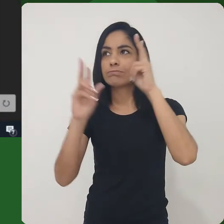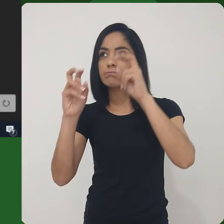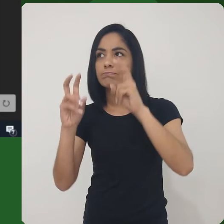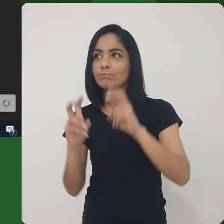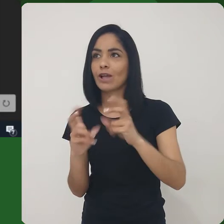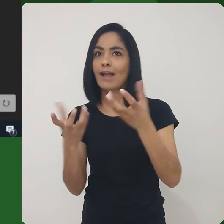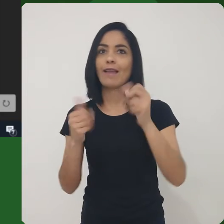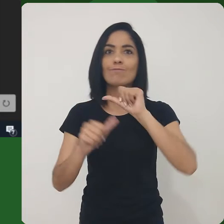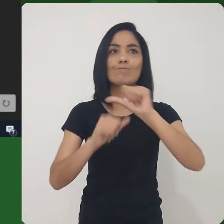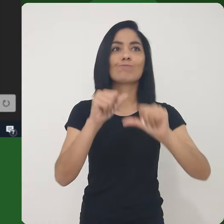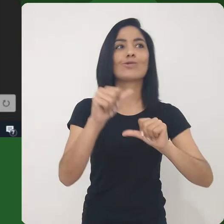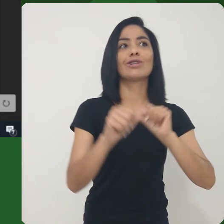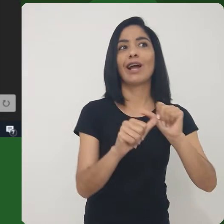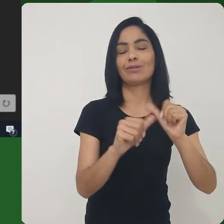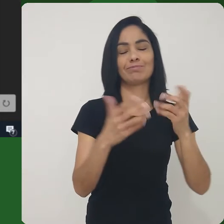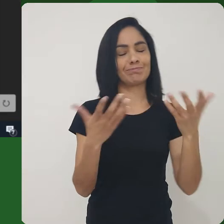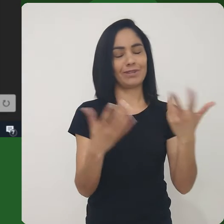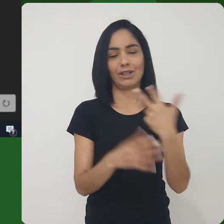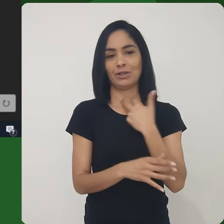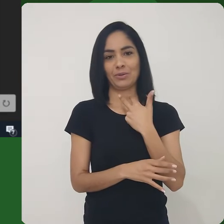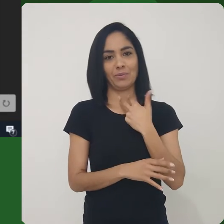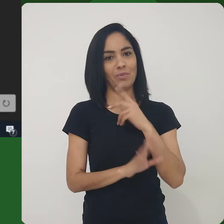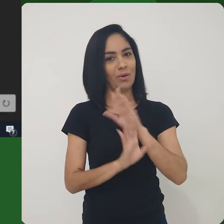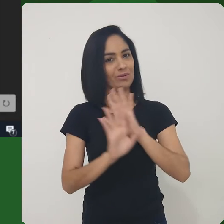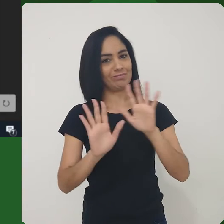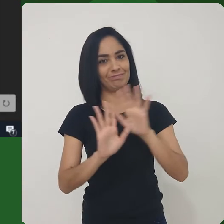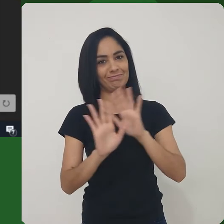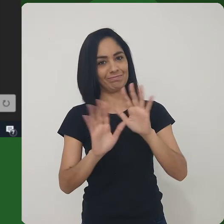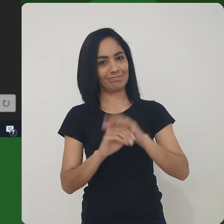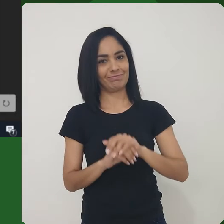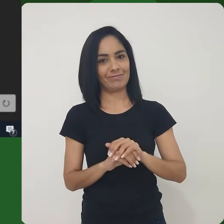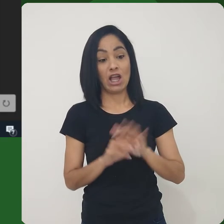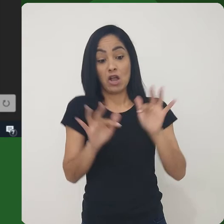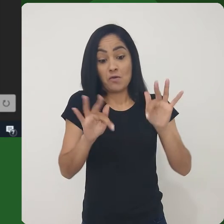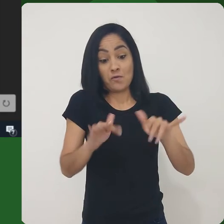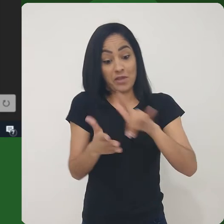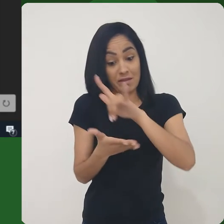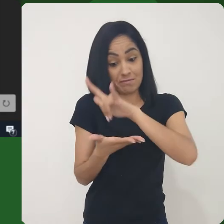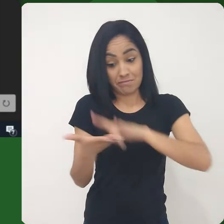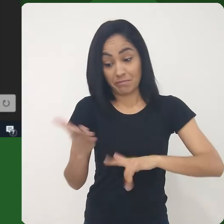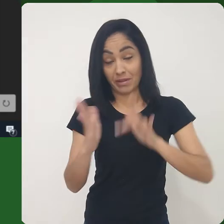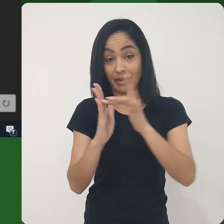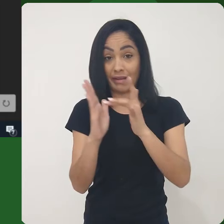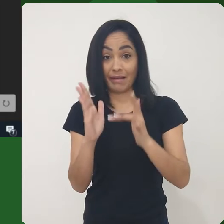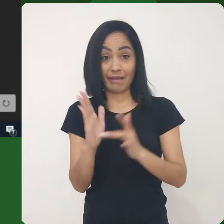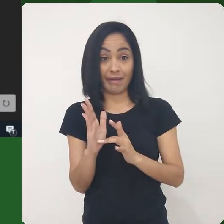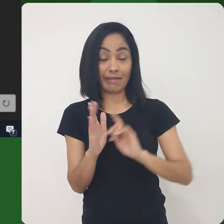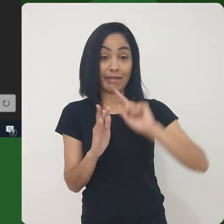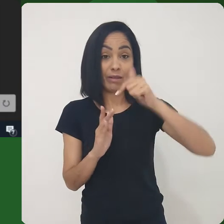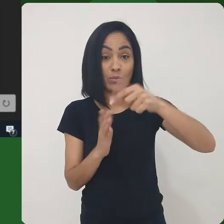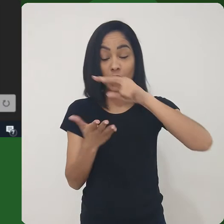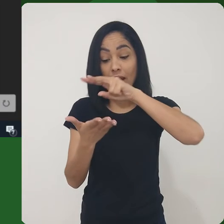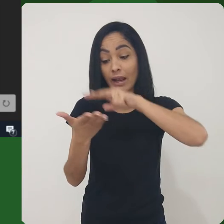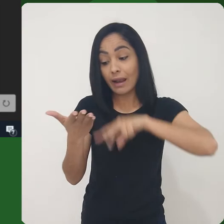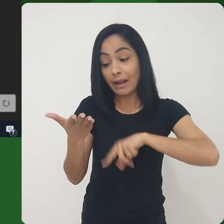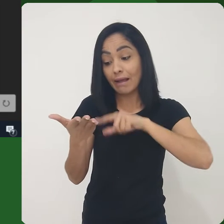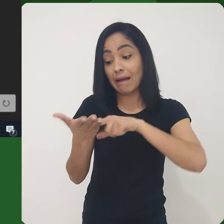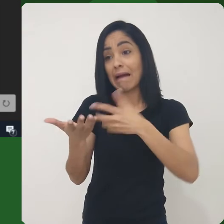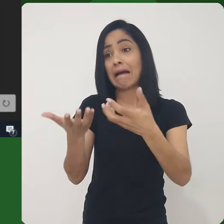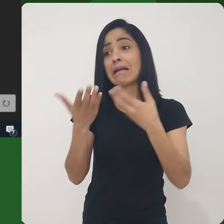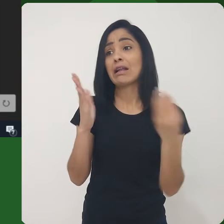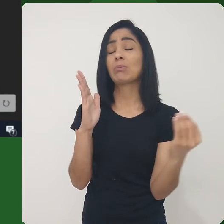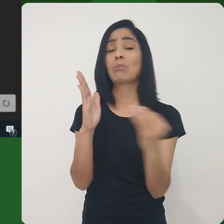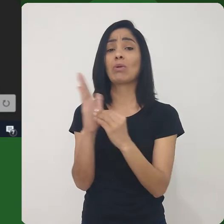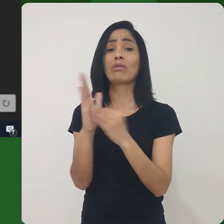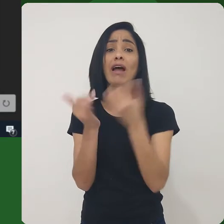que aconteceu e sobre o que disseram, e aí elas vão querer, nesse momento, né, na leitura de uma